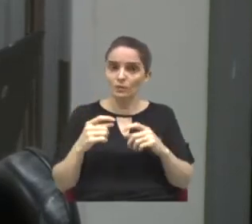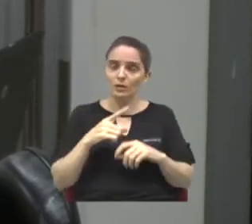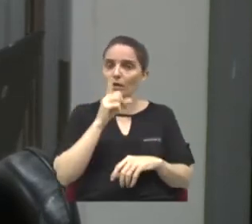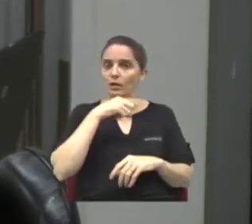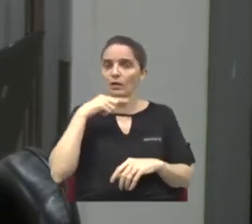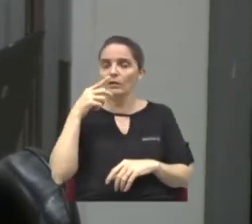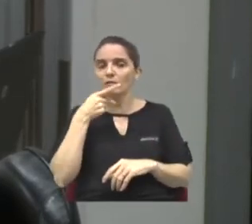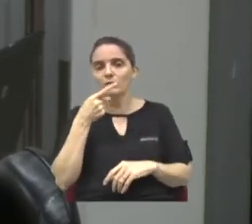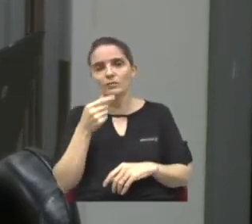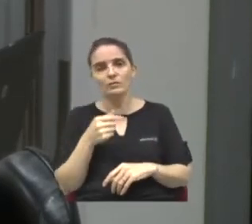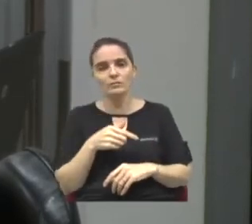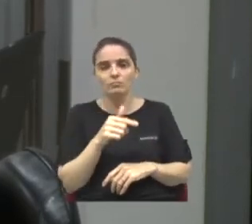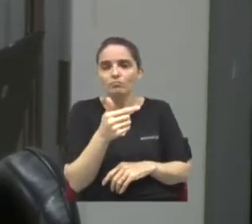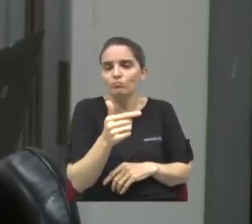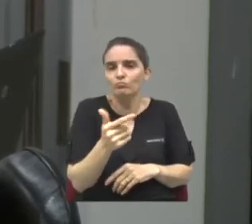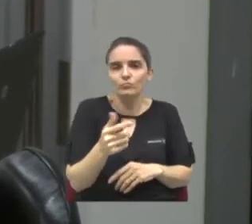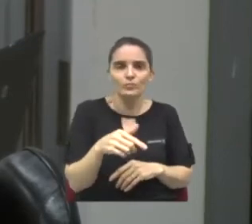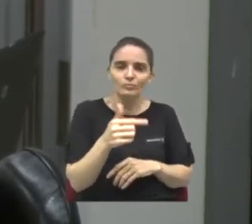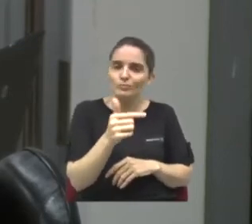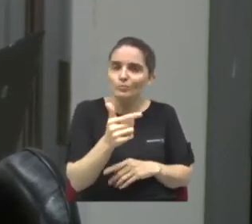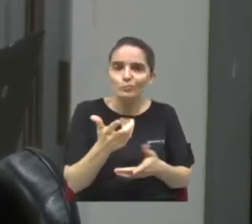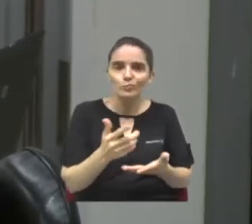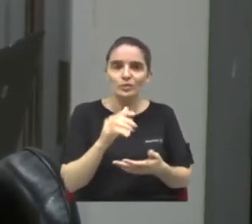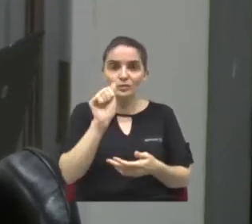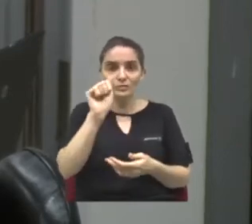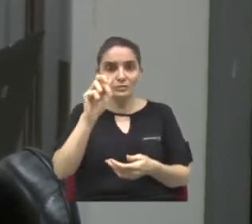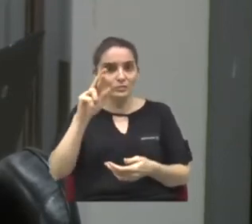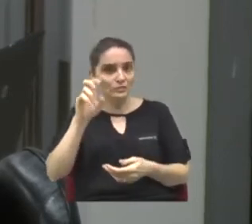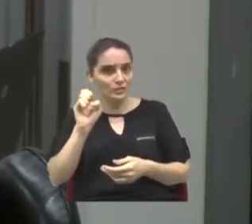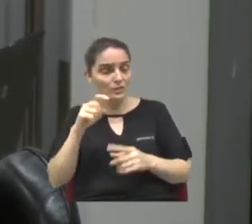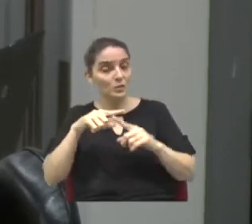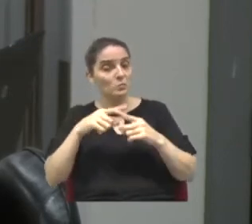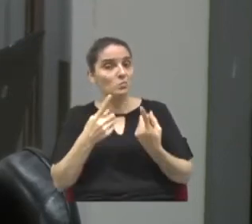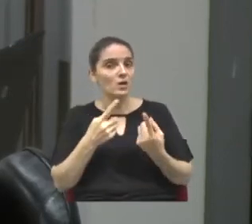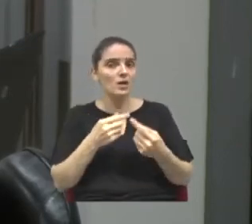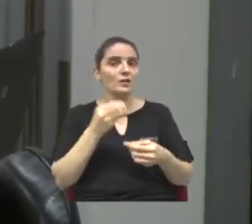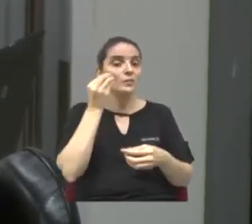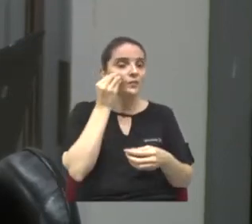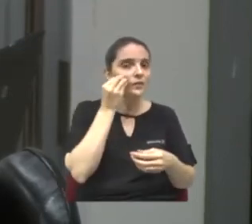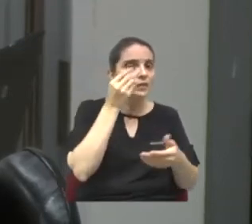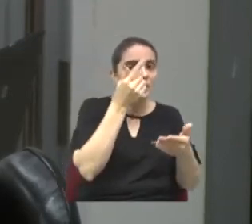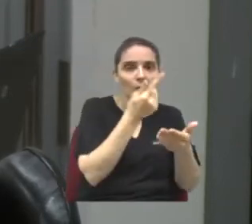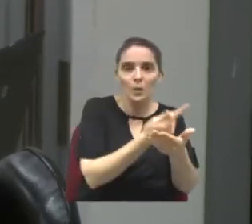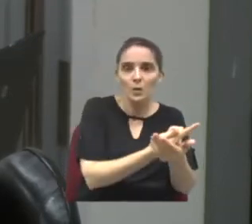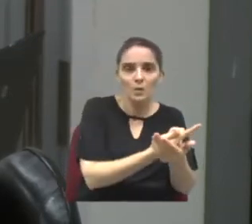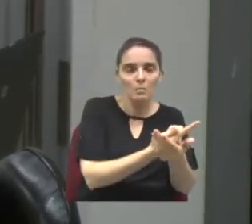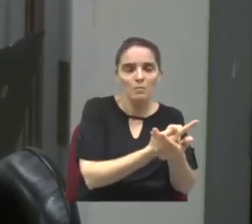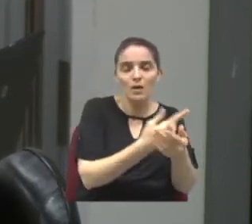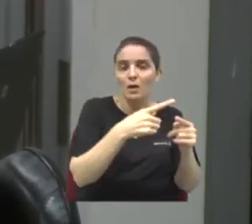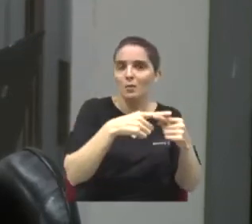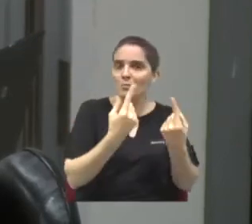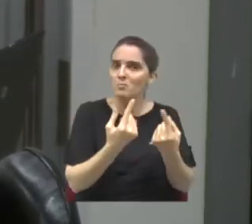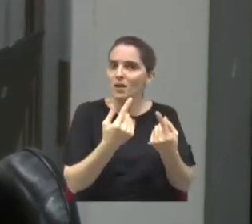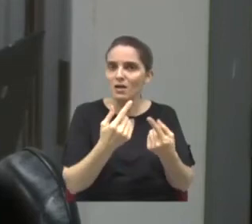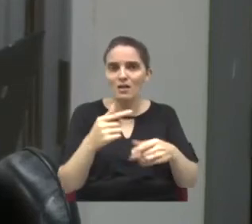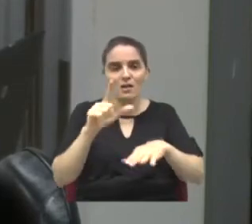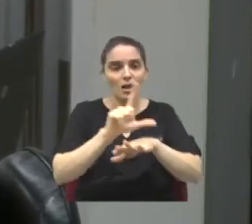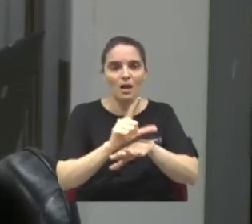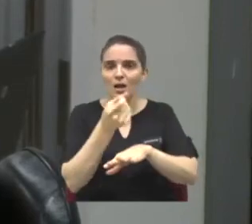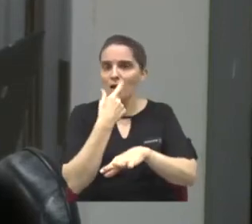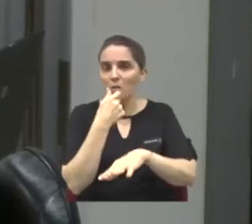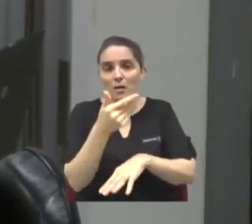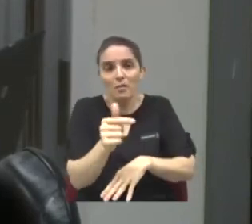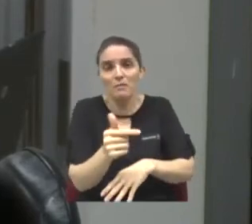falou, doutora, não tinha no ARE, mas eu tentei comprar e não consegui, porque em nenhuma farmácia tinha. Aí vem